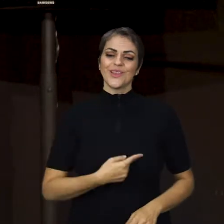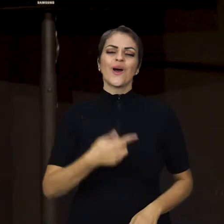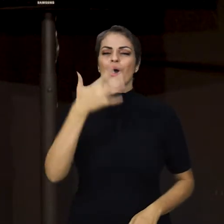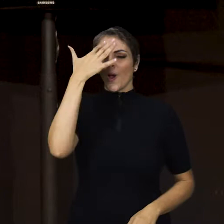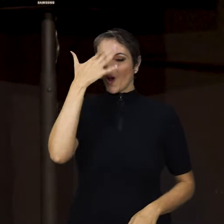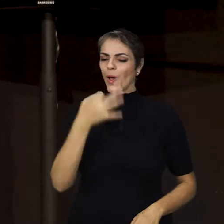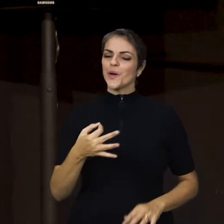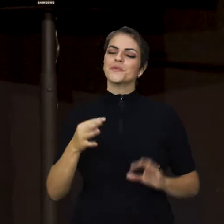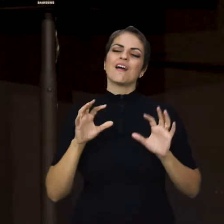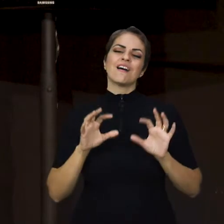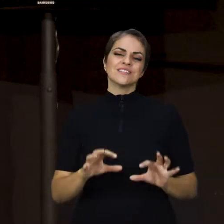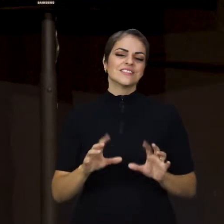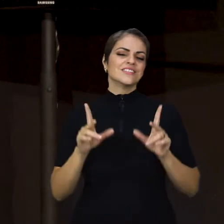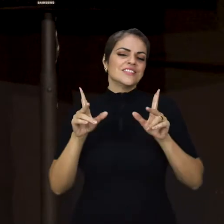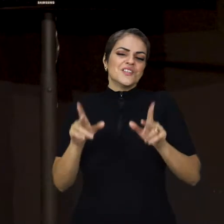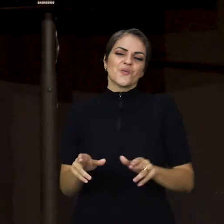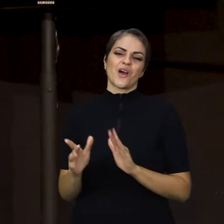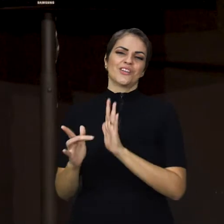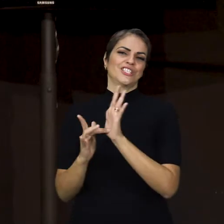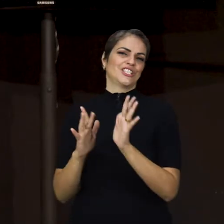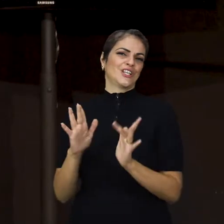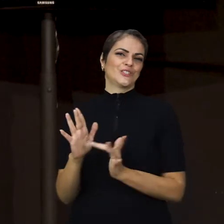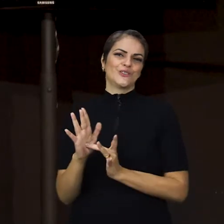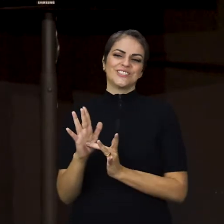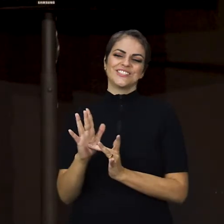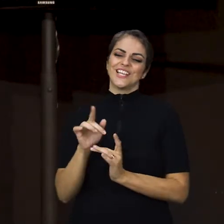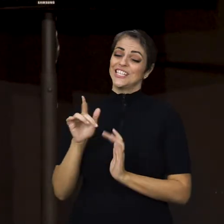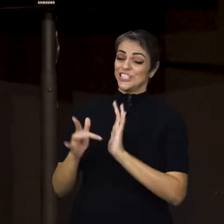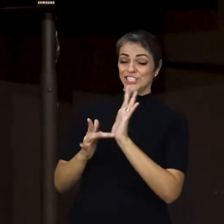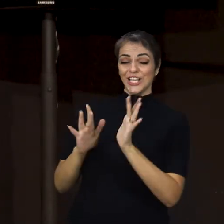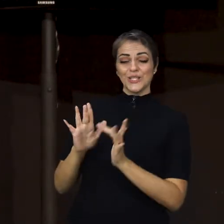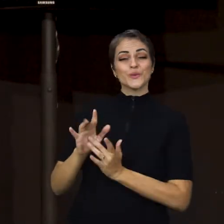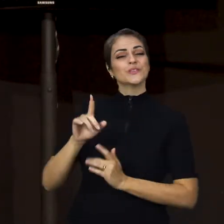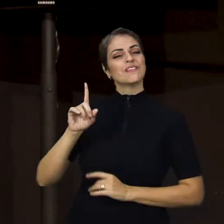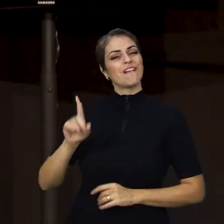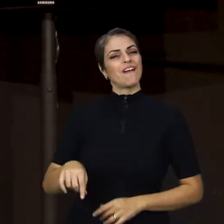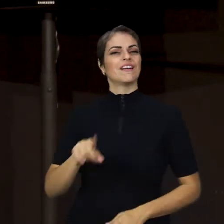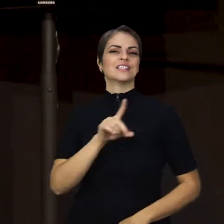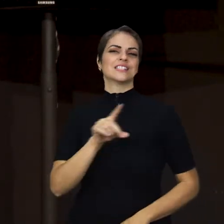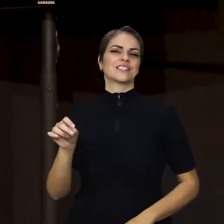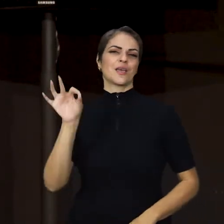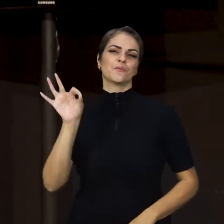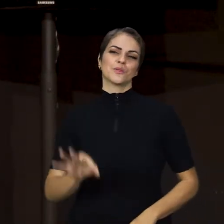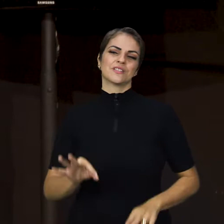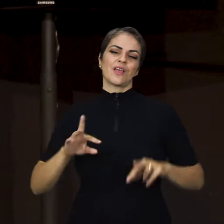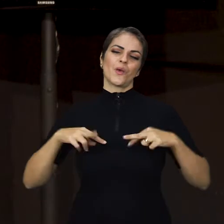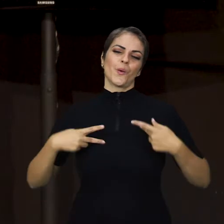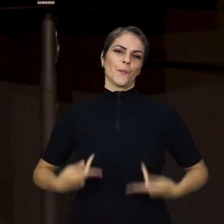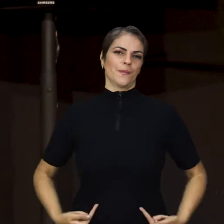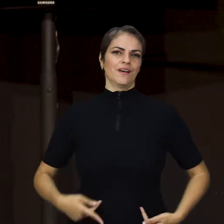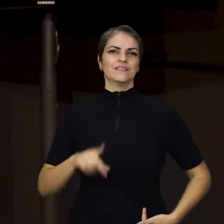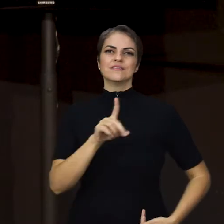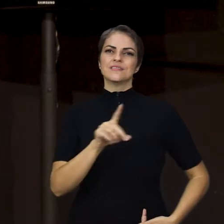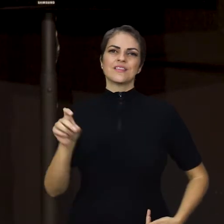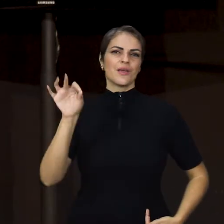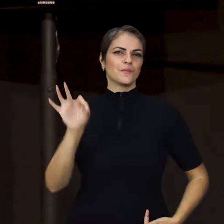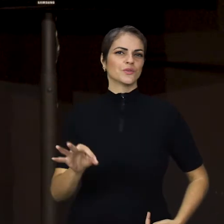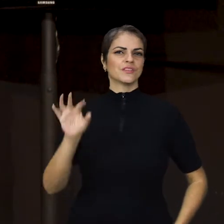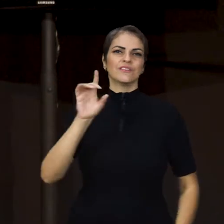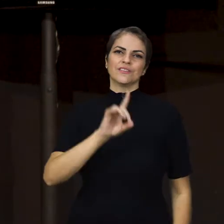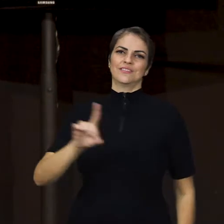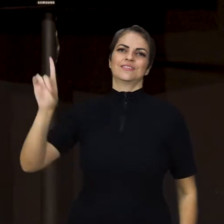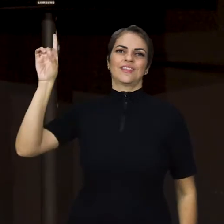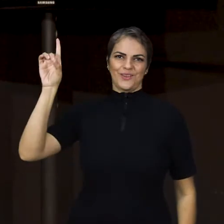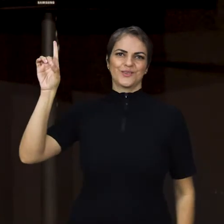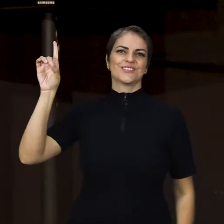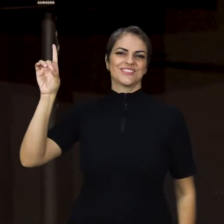a natureza de Jesus, uma dupla natureza. Nós entendemos que Jesus é 100% homem e 100% Deus.